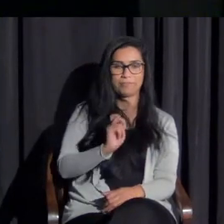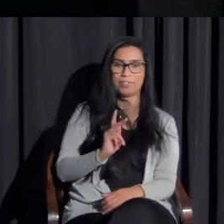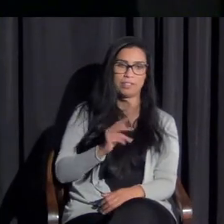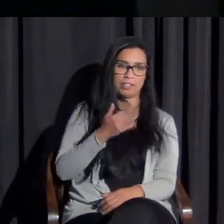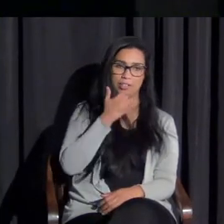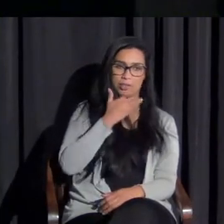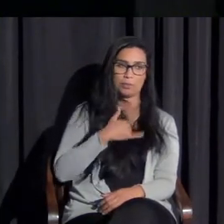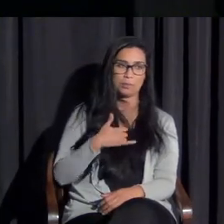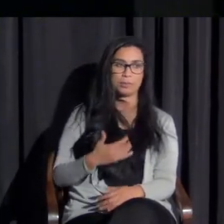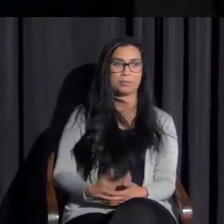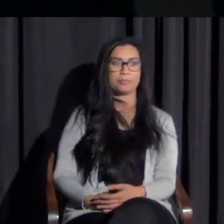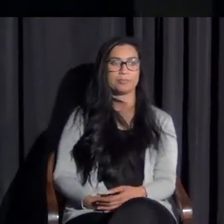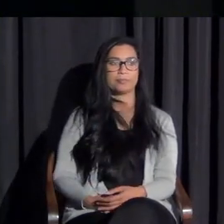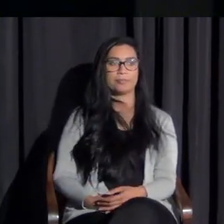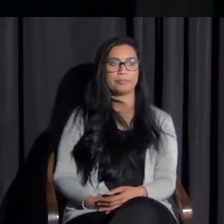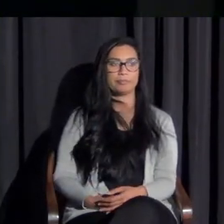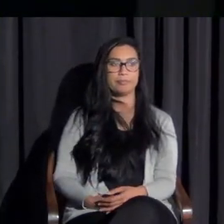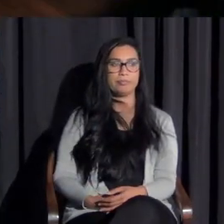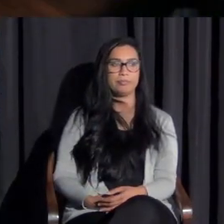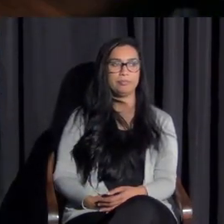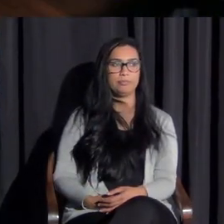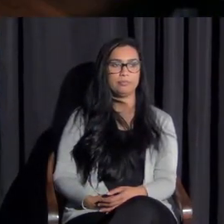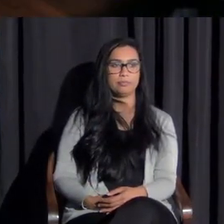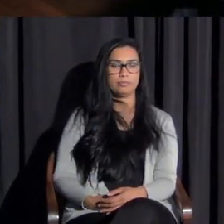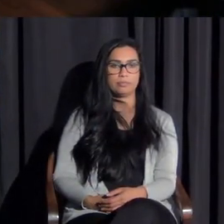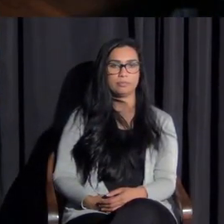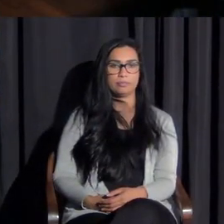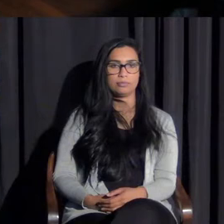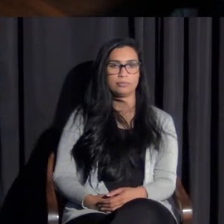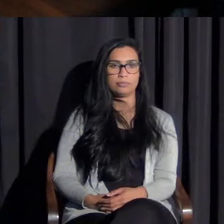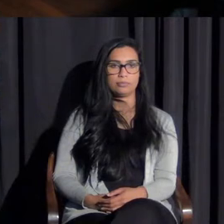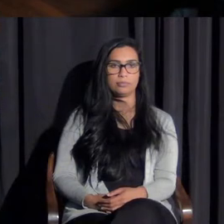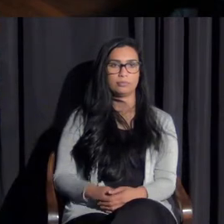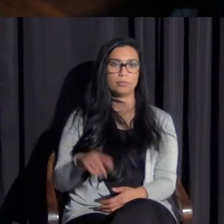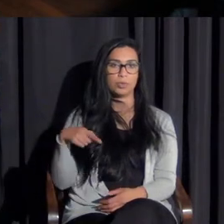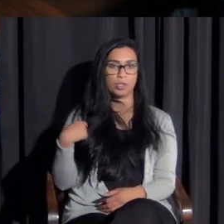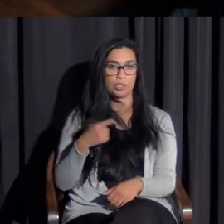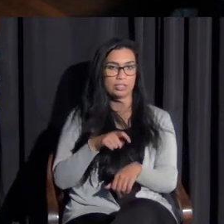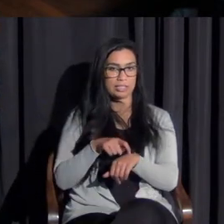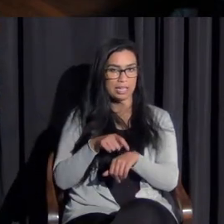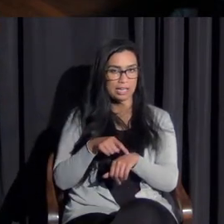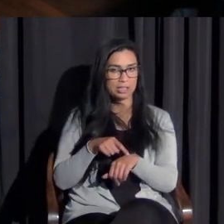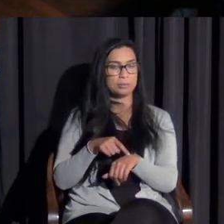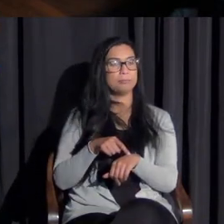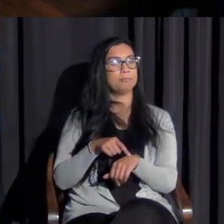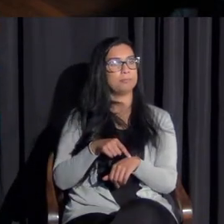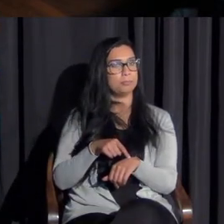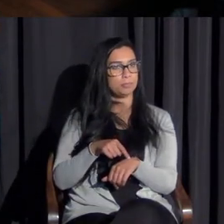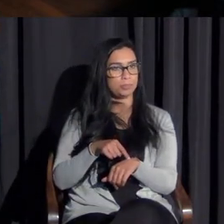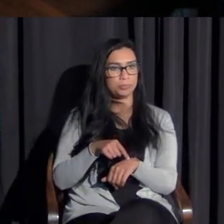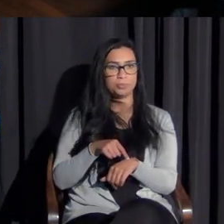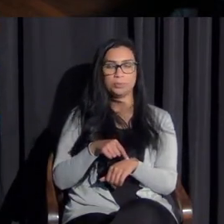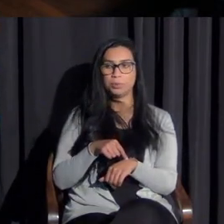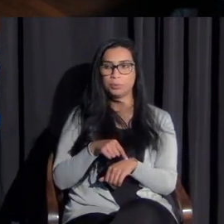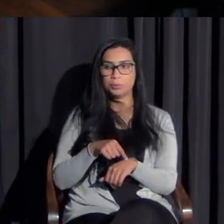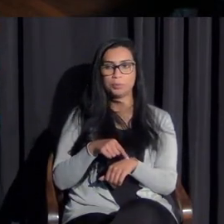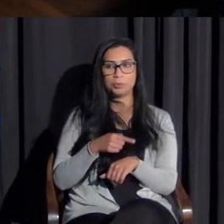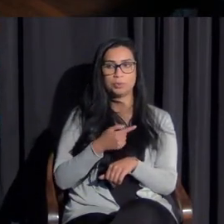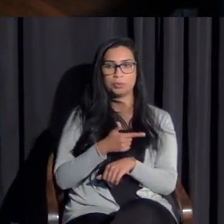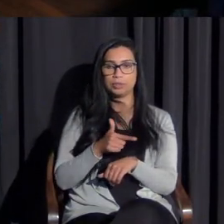desculpe. Oh, a gente já passou um bocadinho do tempo. A gente tem mais um pouquinho para